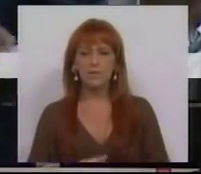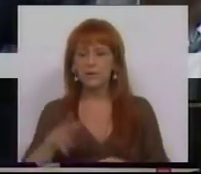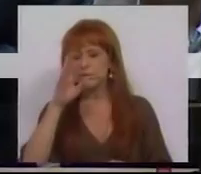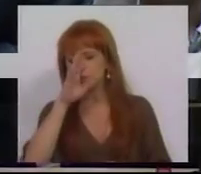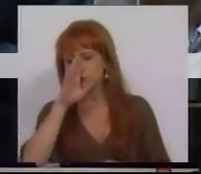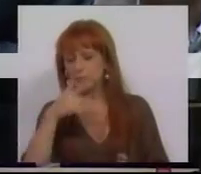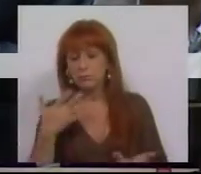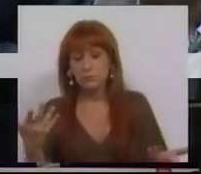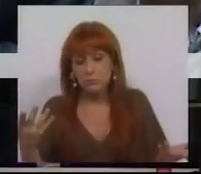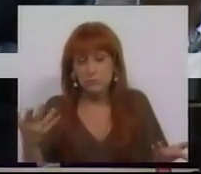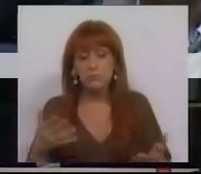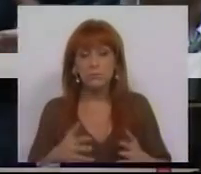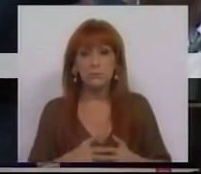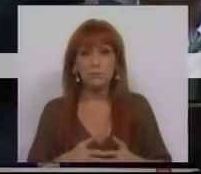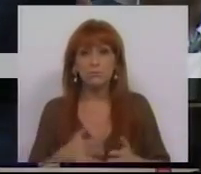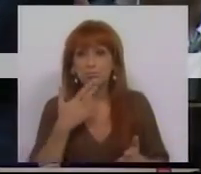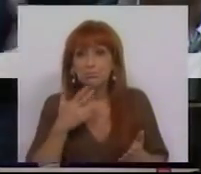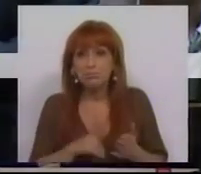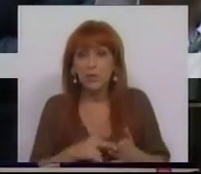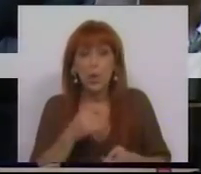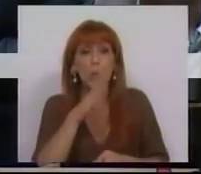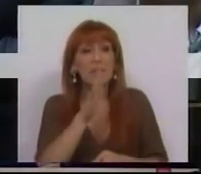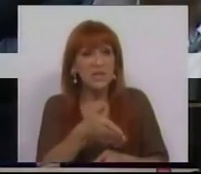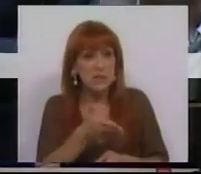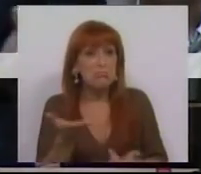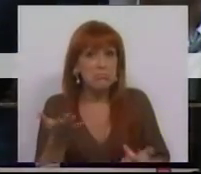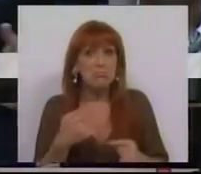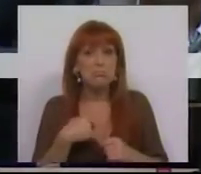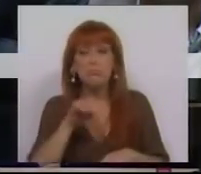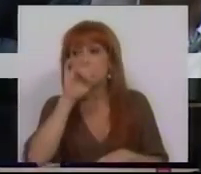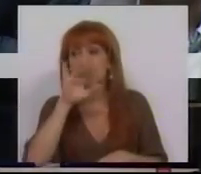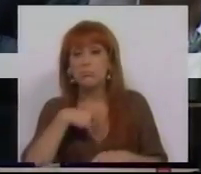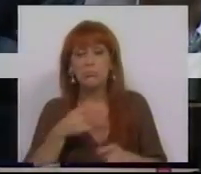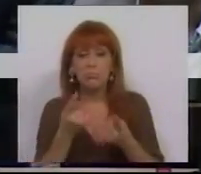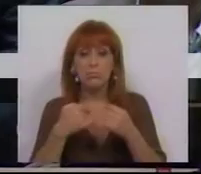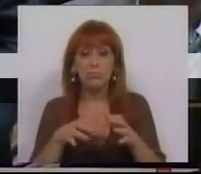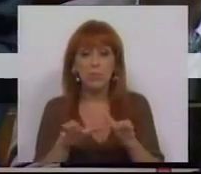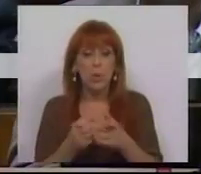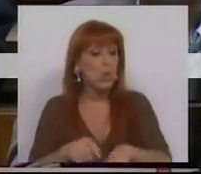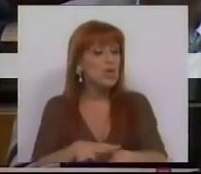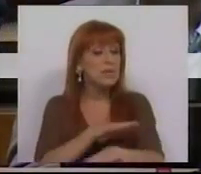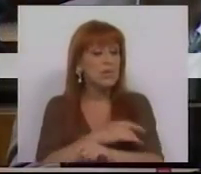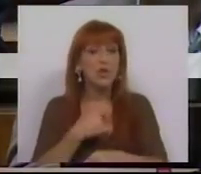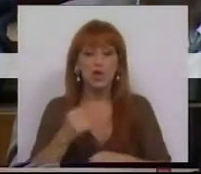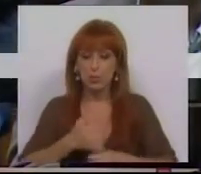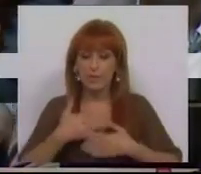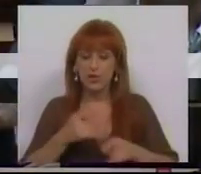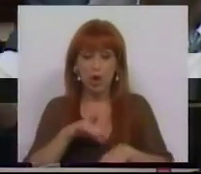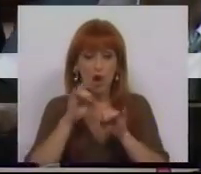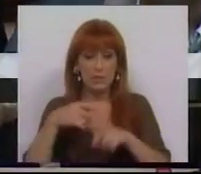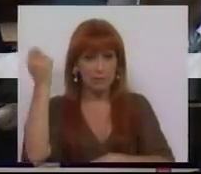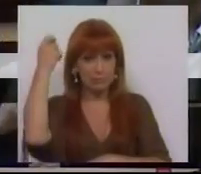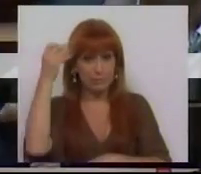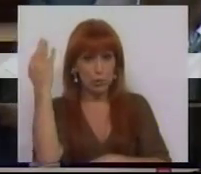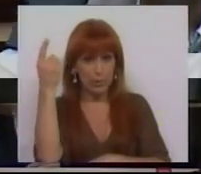se assim é verdadeiro o que diz, que admira o Conselho de Administração e os profissionais do Hospital